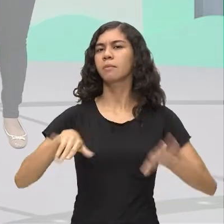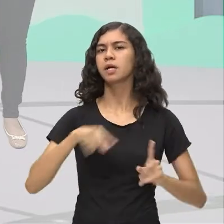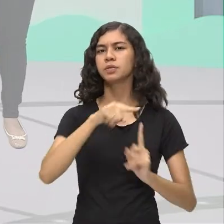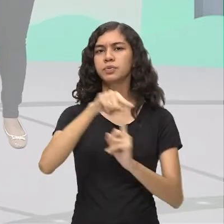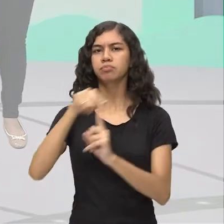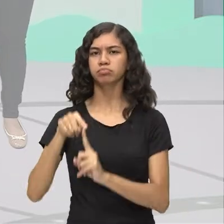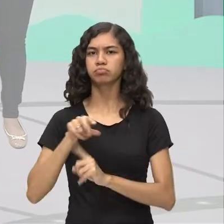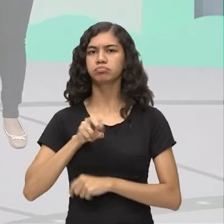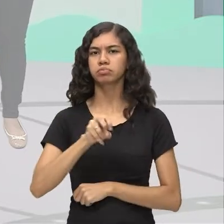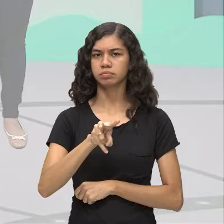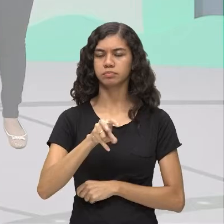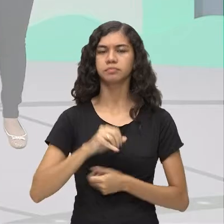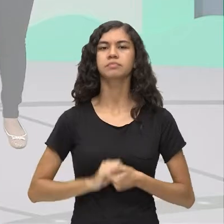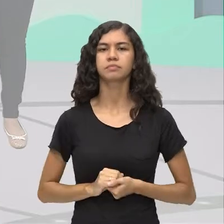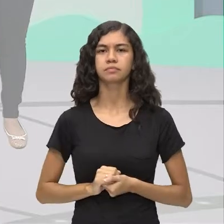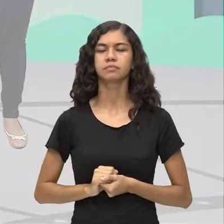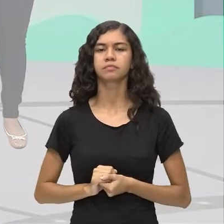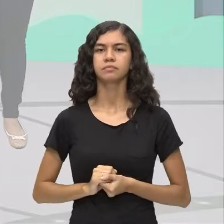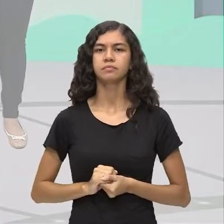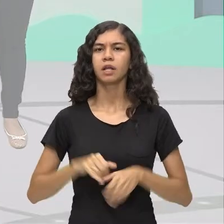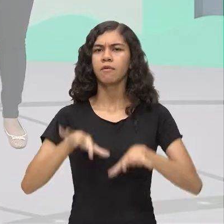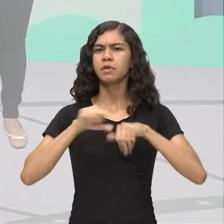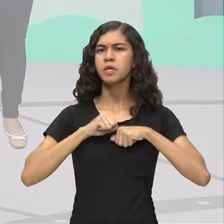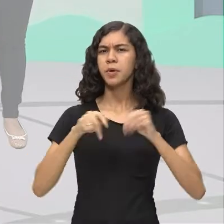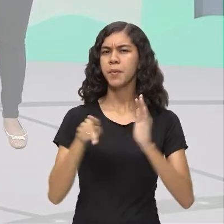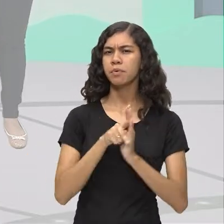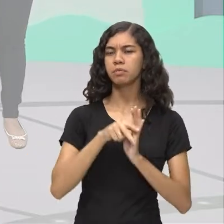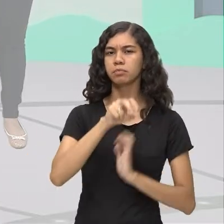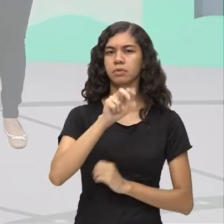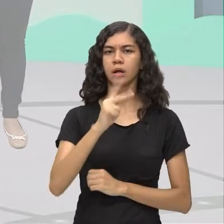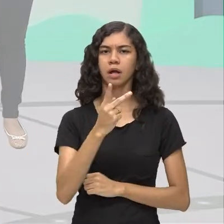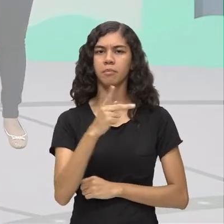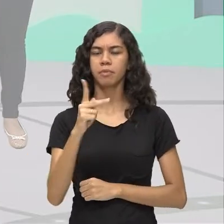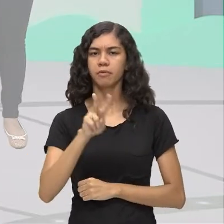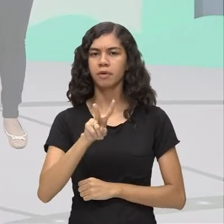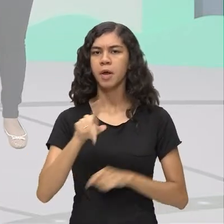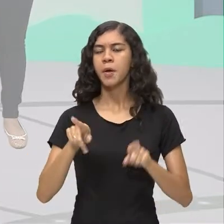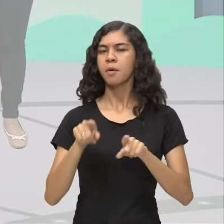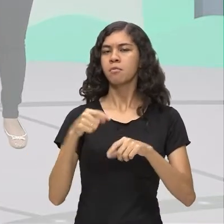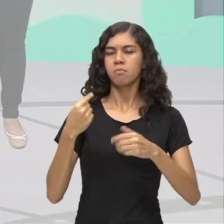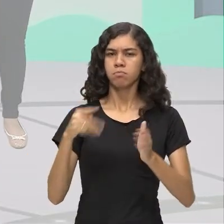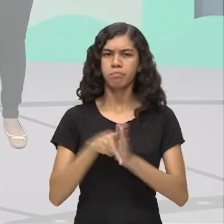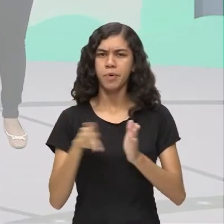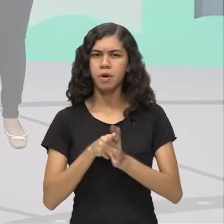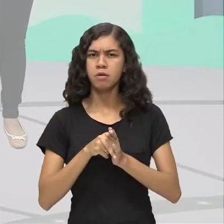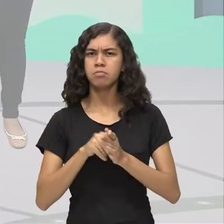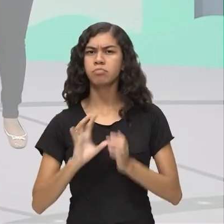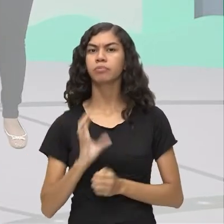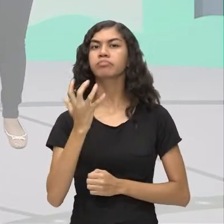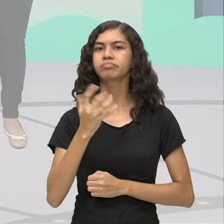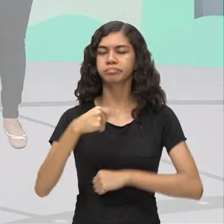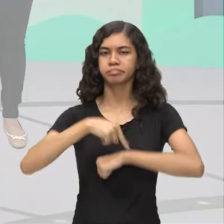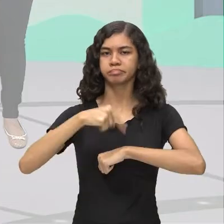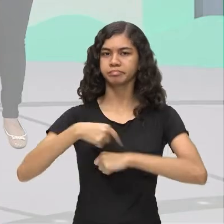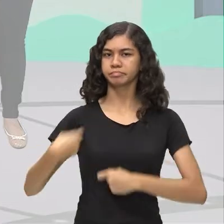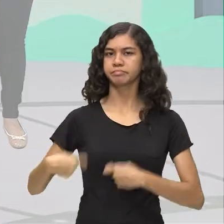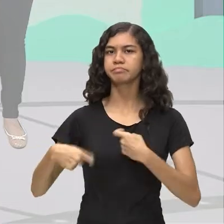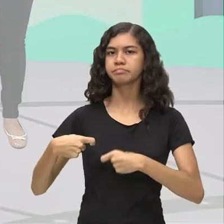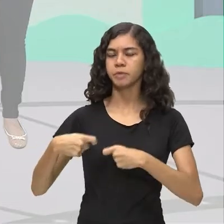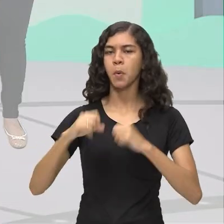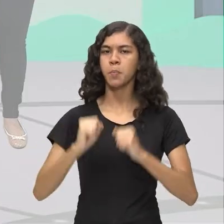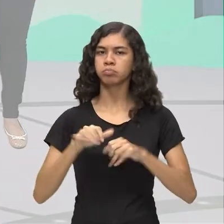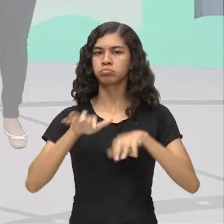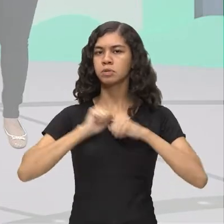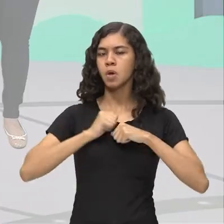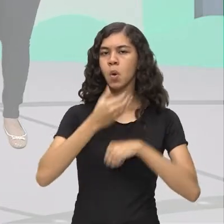vírus. E aí a infecção pelo HPV ela é uma infecção sexualmente transmissível. E aí vai acometer homens e